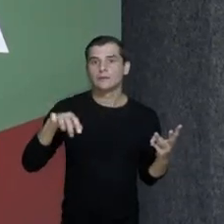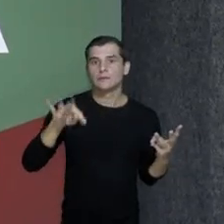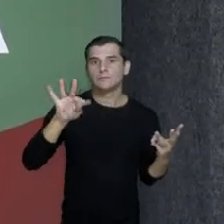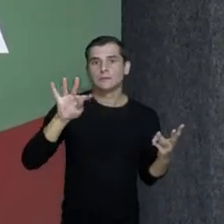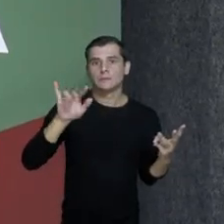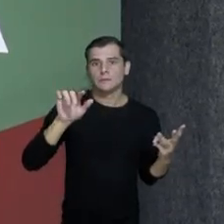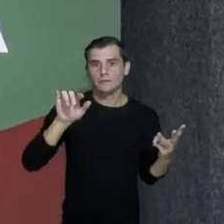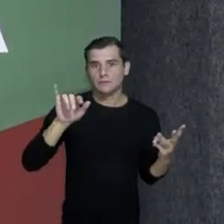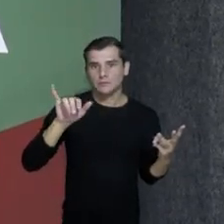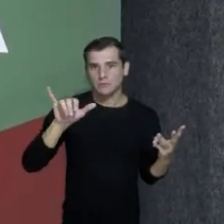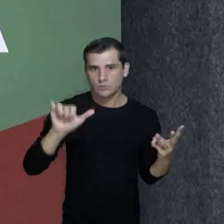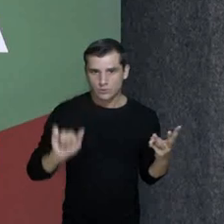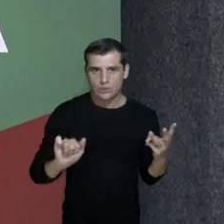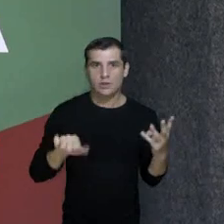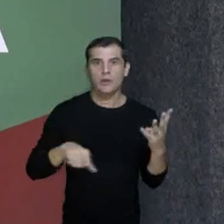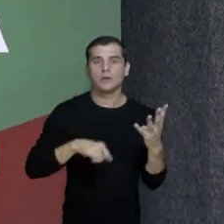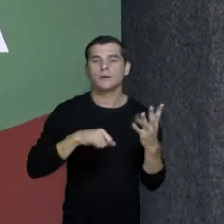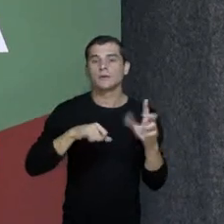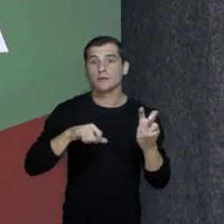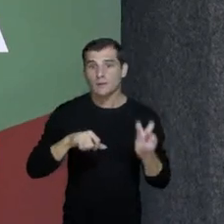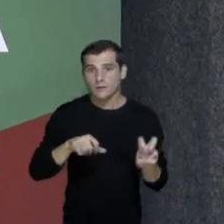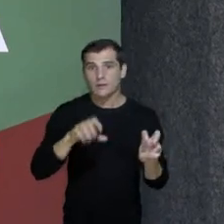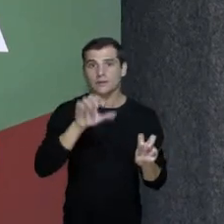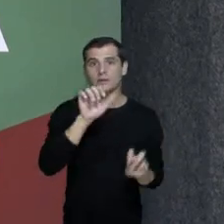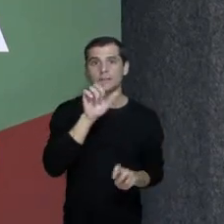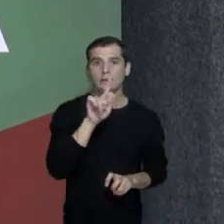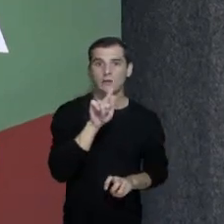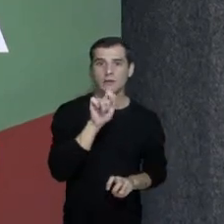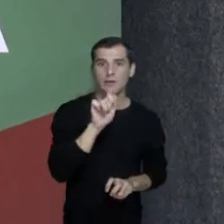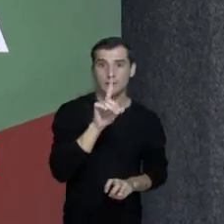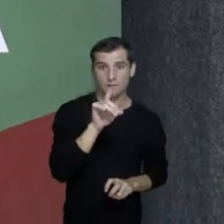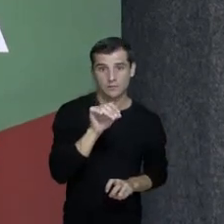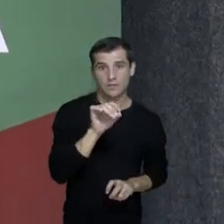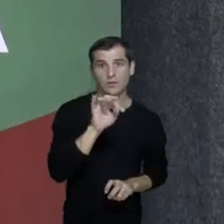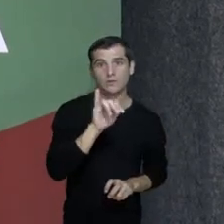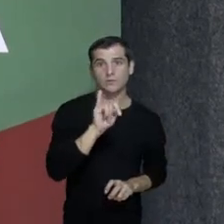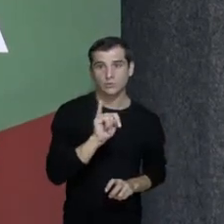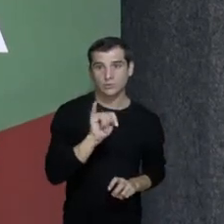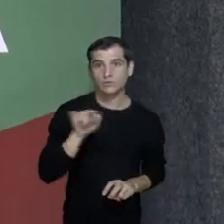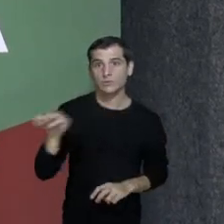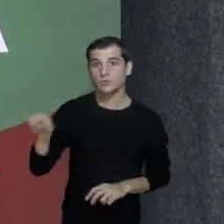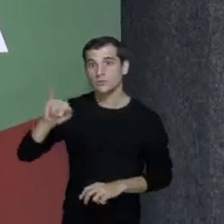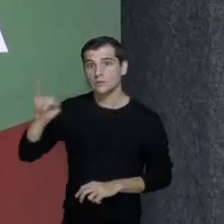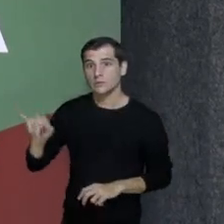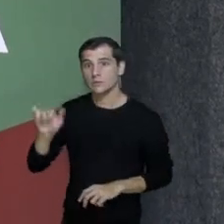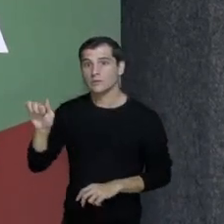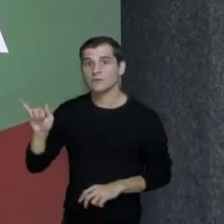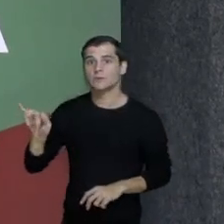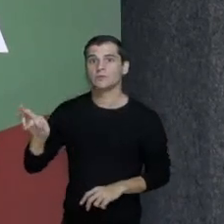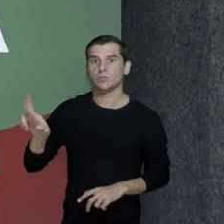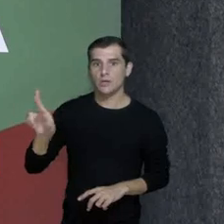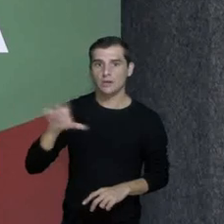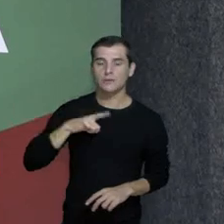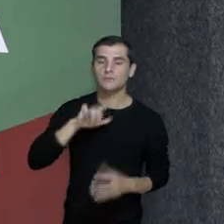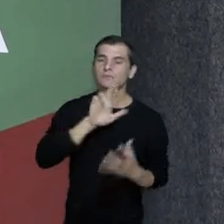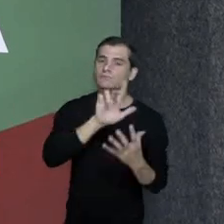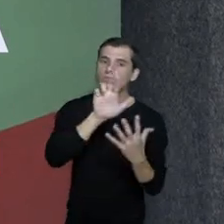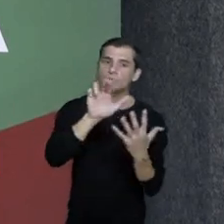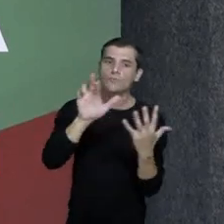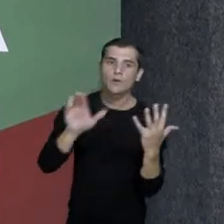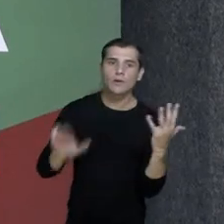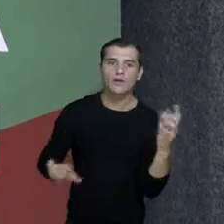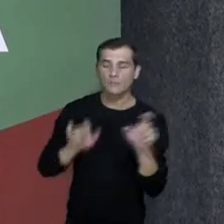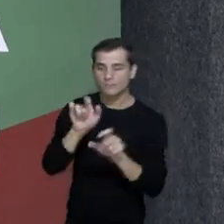tá chegando aí que é nosso coordenador de comunicação vários parceiros Jair que tá chegando agora cada um de vocês